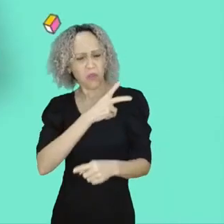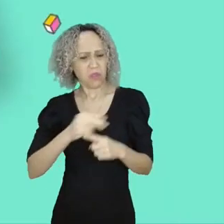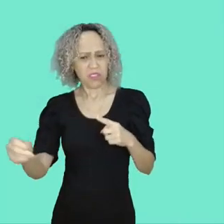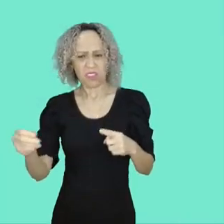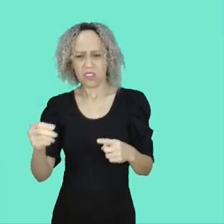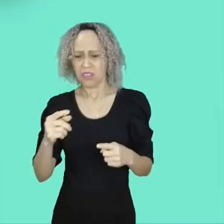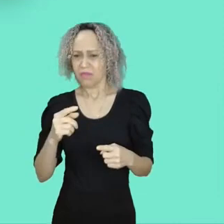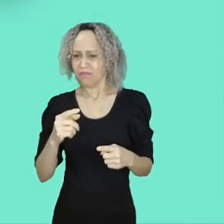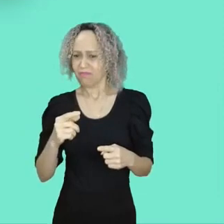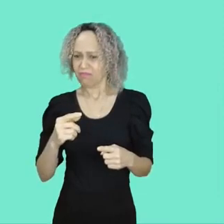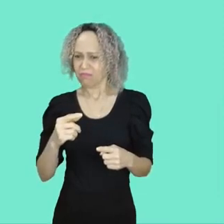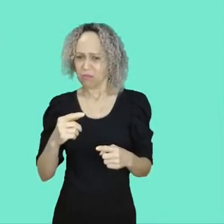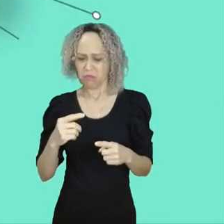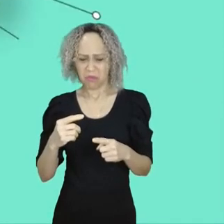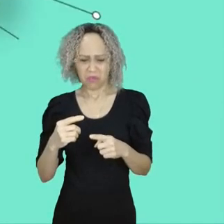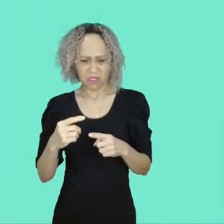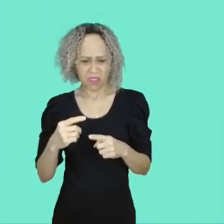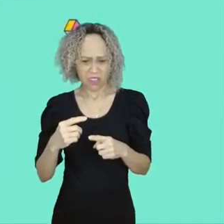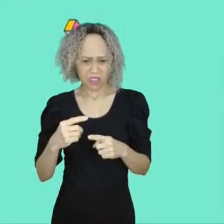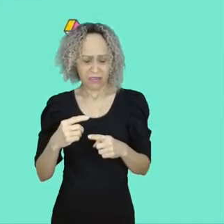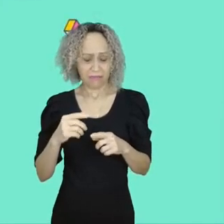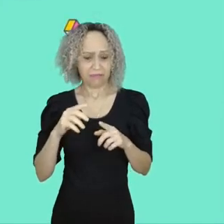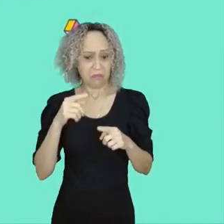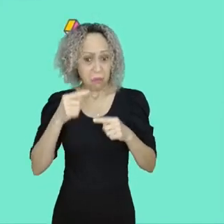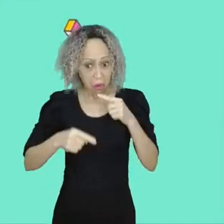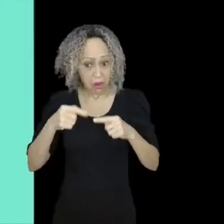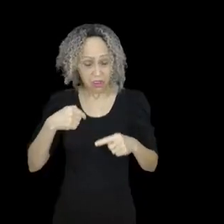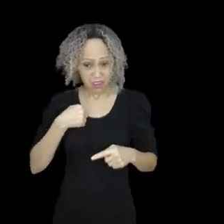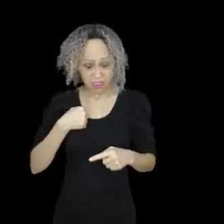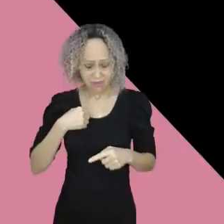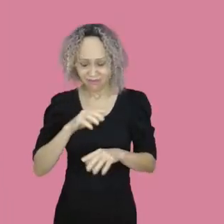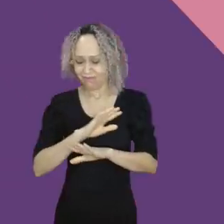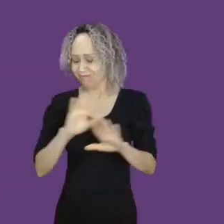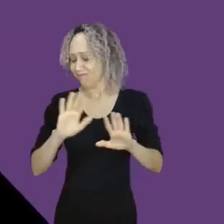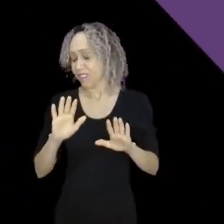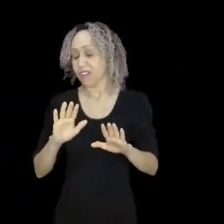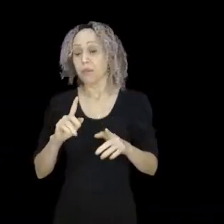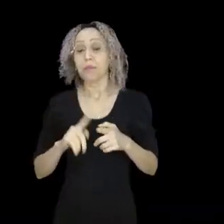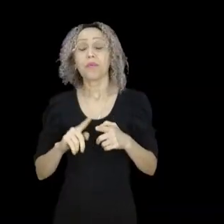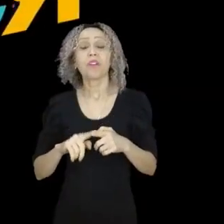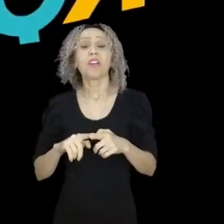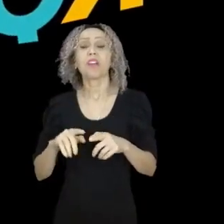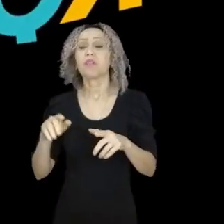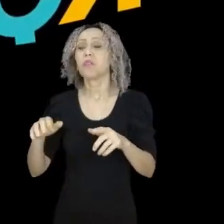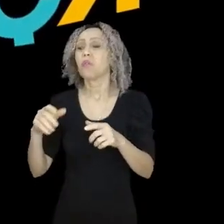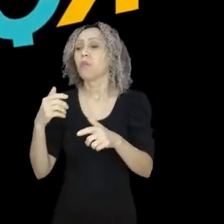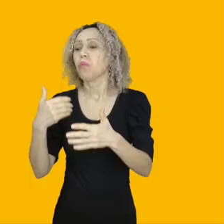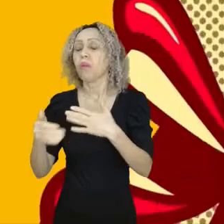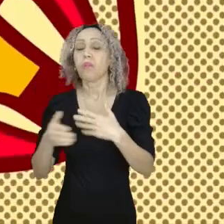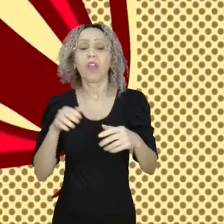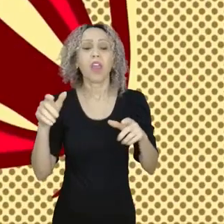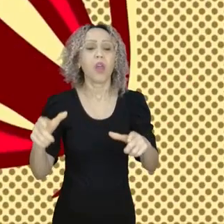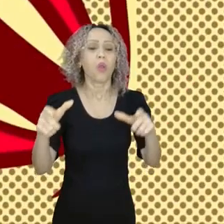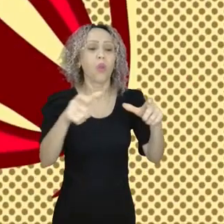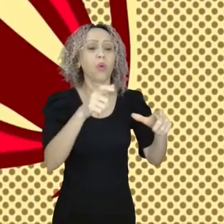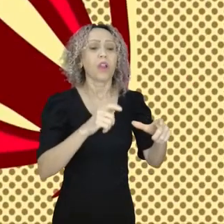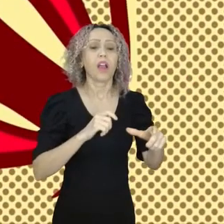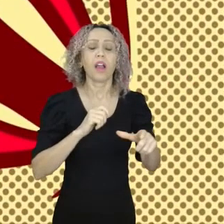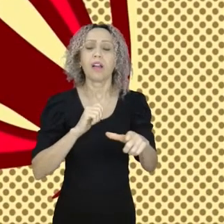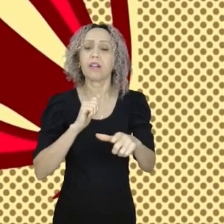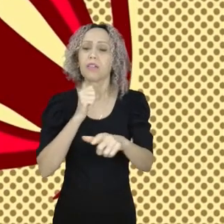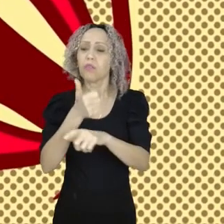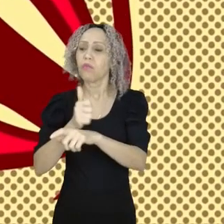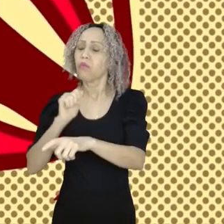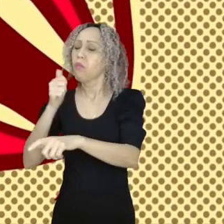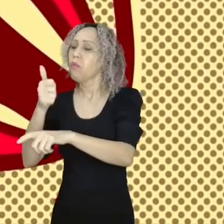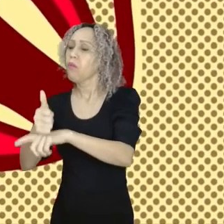Seja em casa, no campo, na rua ou na praça. Chega de mordaça,